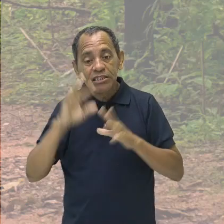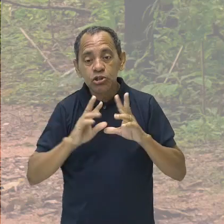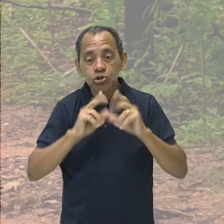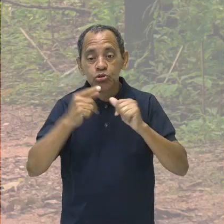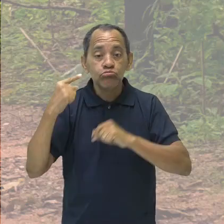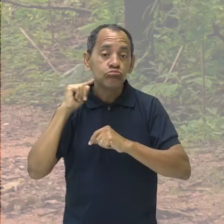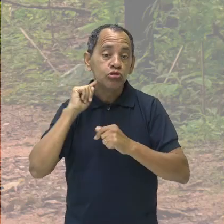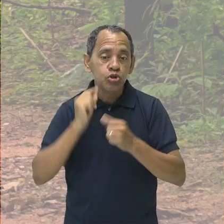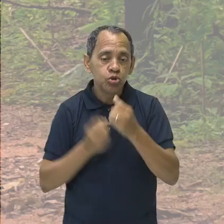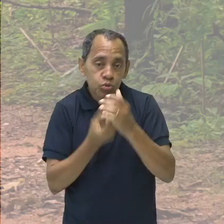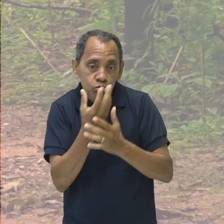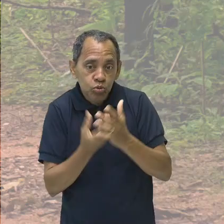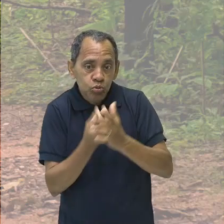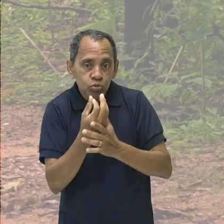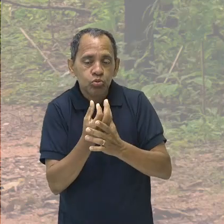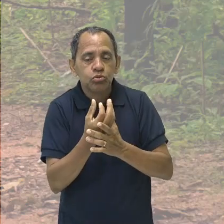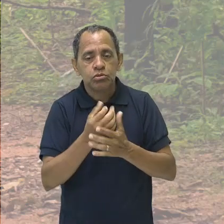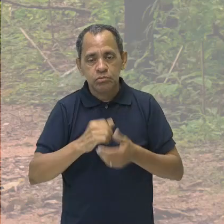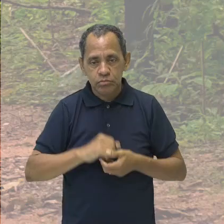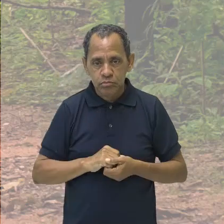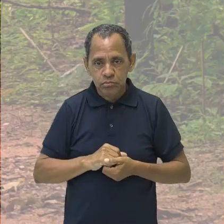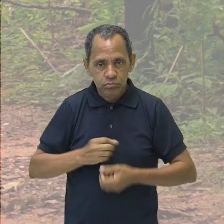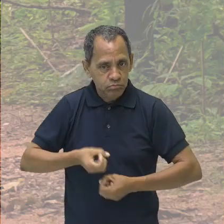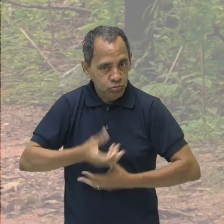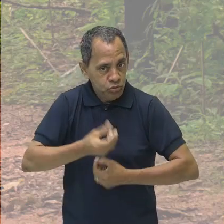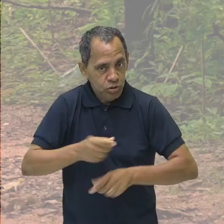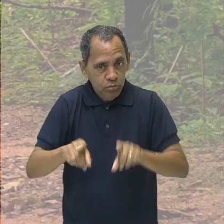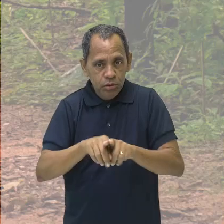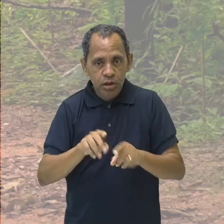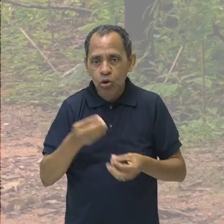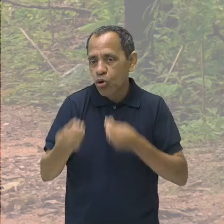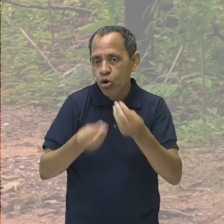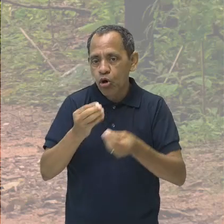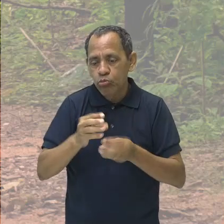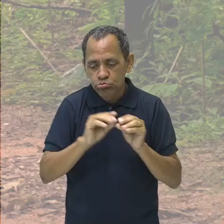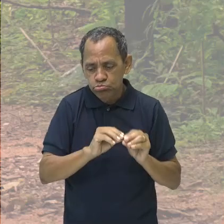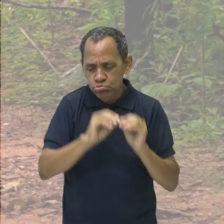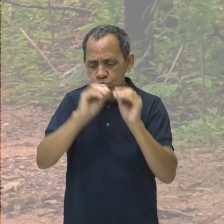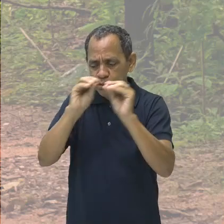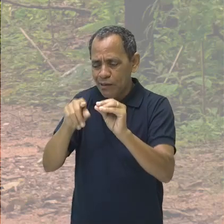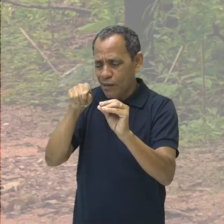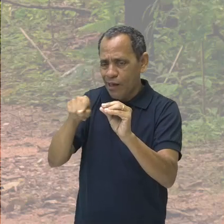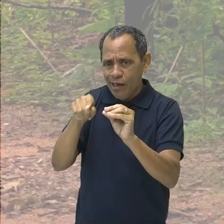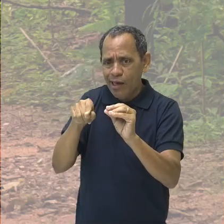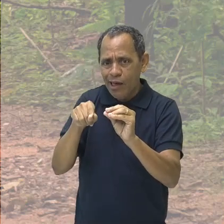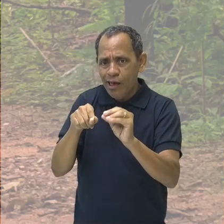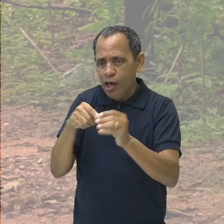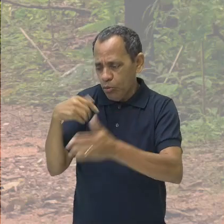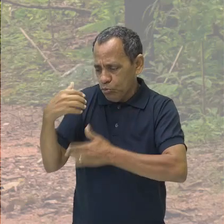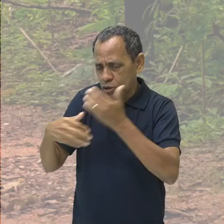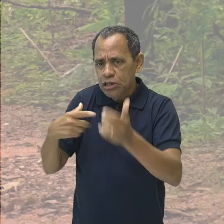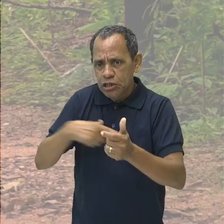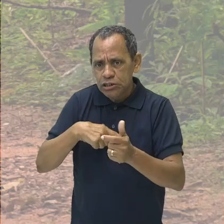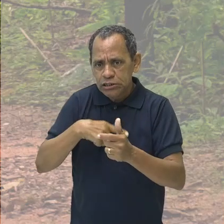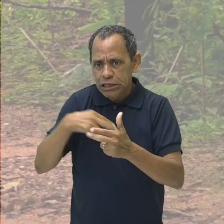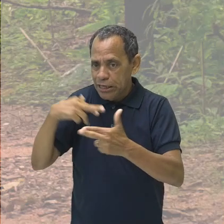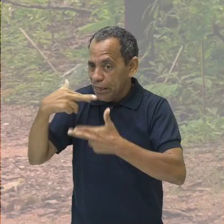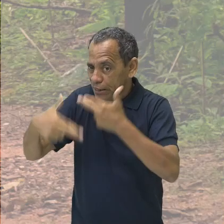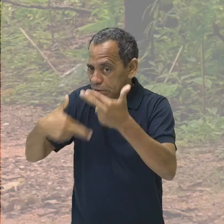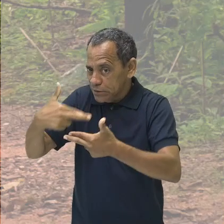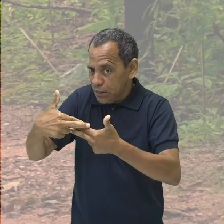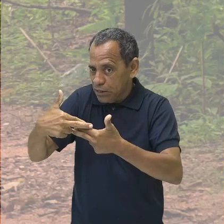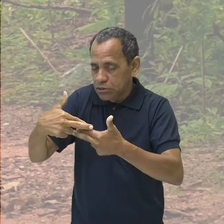onde? O que você faz com ele? Você leva para um lugar que faz um processo de reciclagem seletiva?